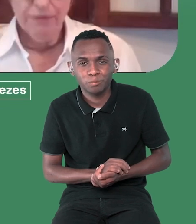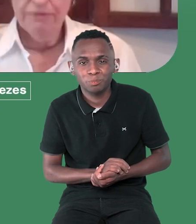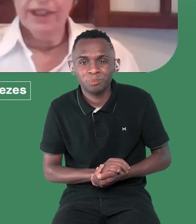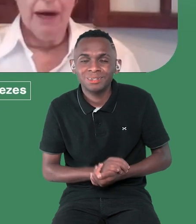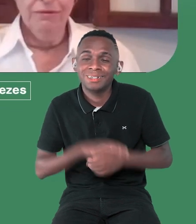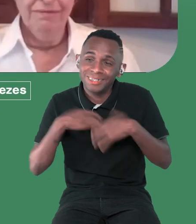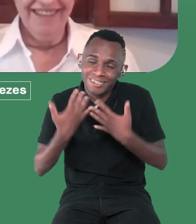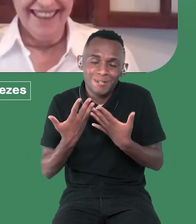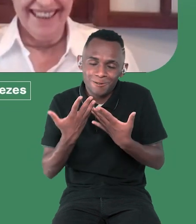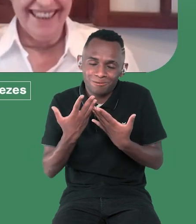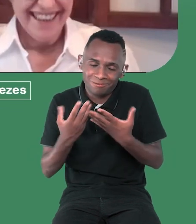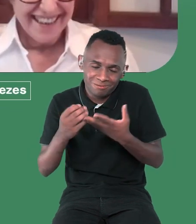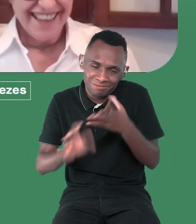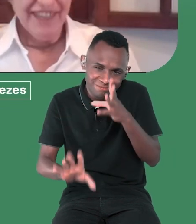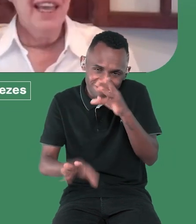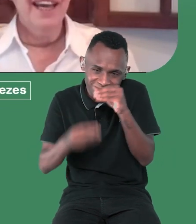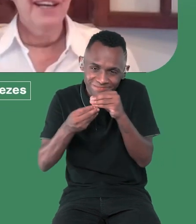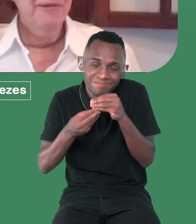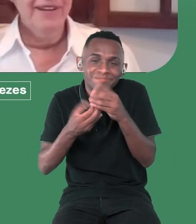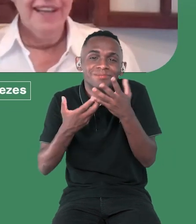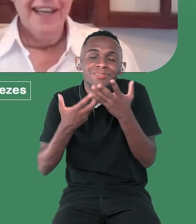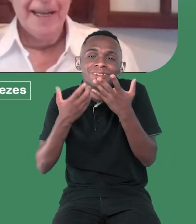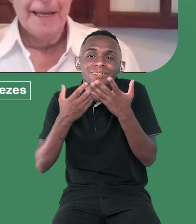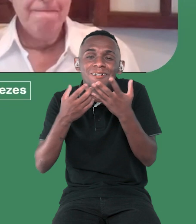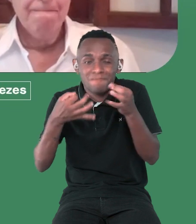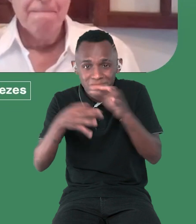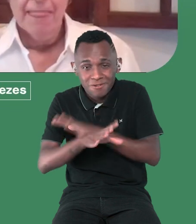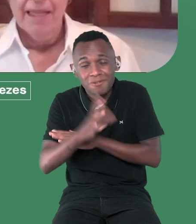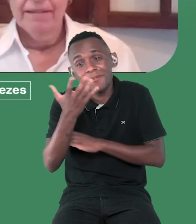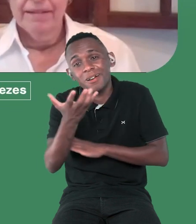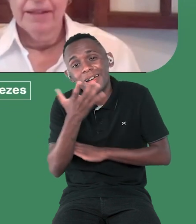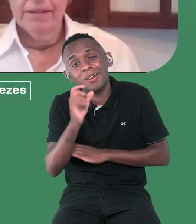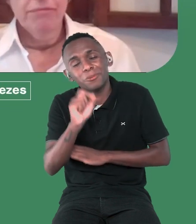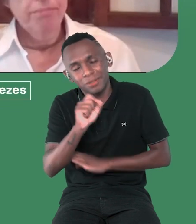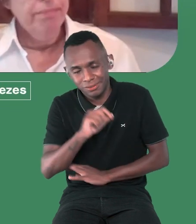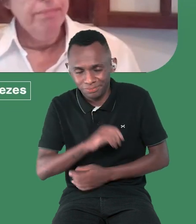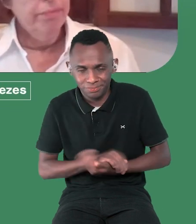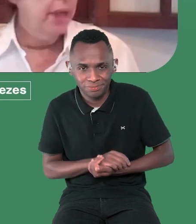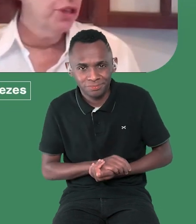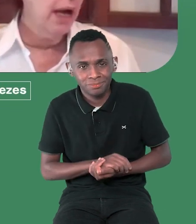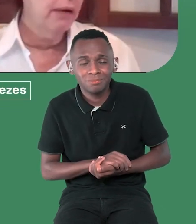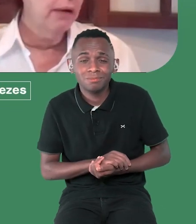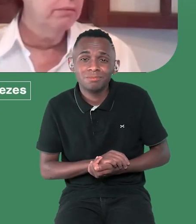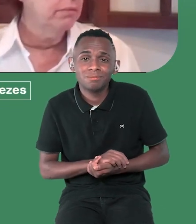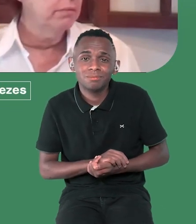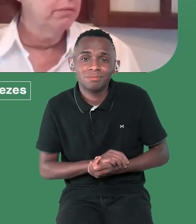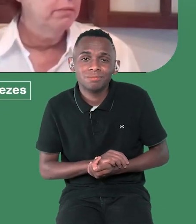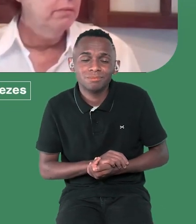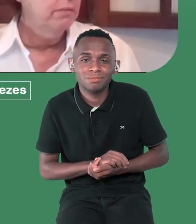senão a gente não termina nunca uma obra. Então, esse sofrimento que eu falo é isso.